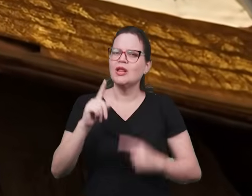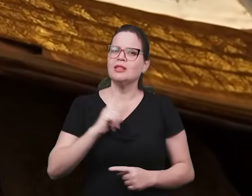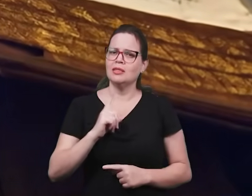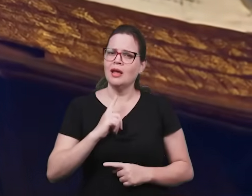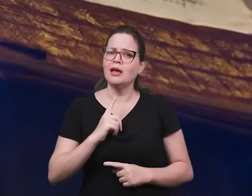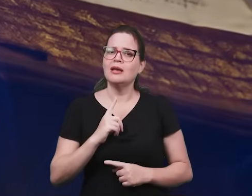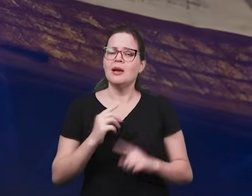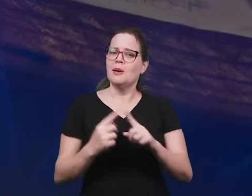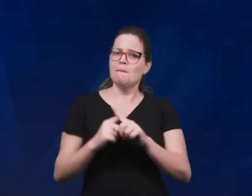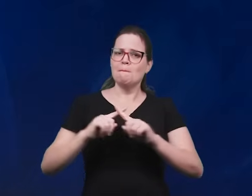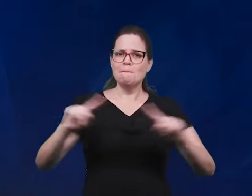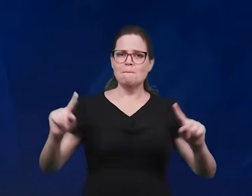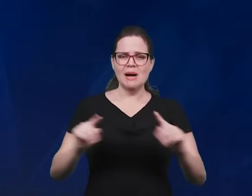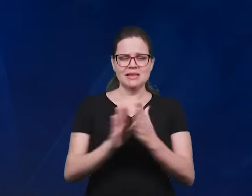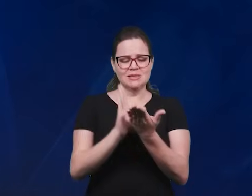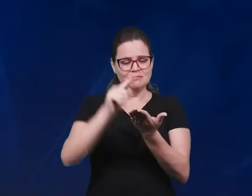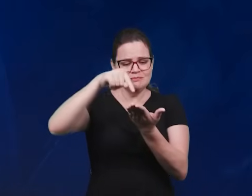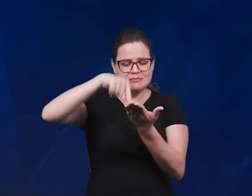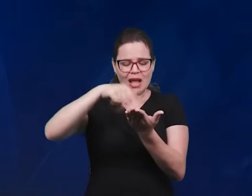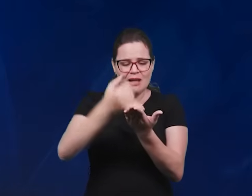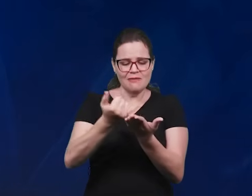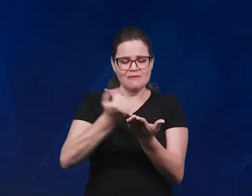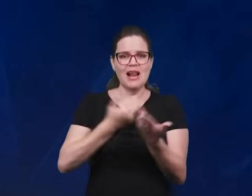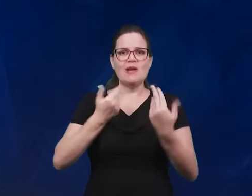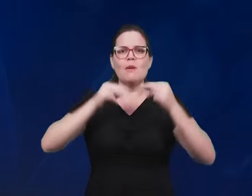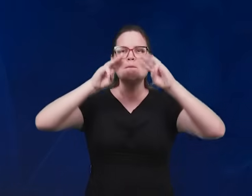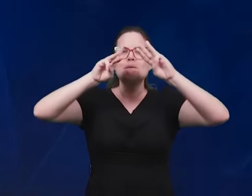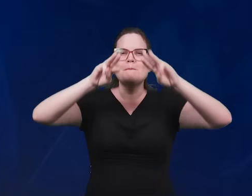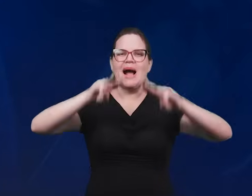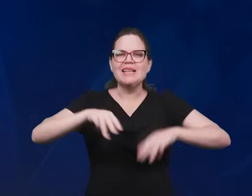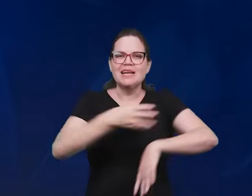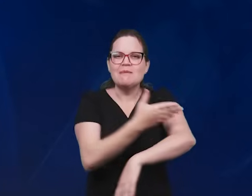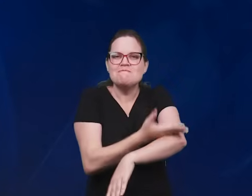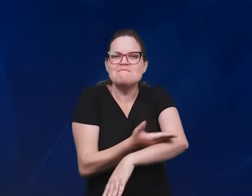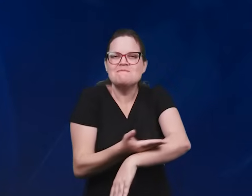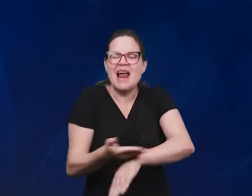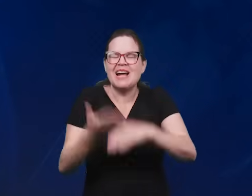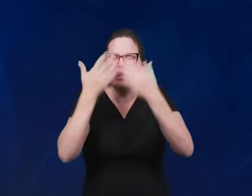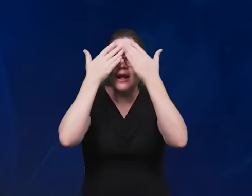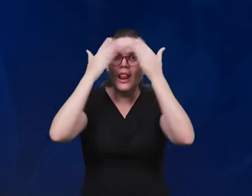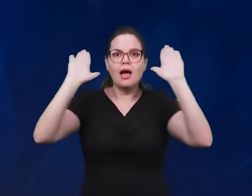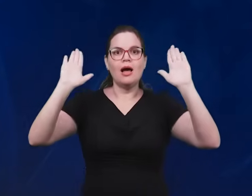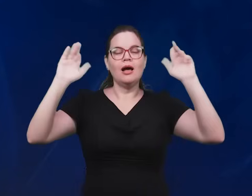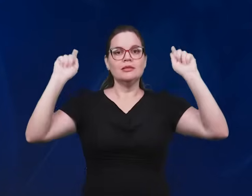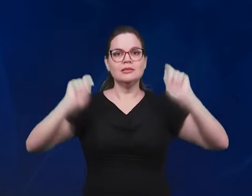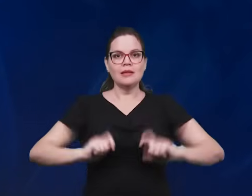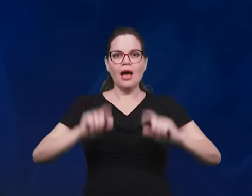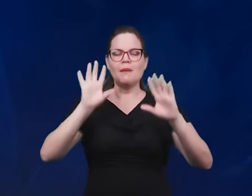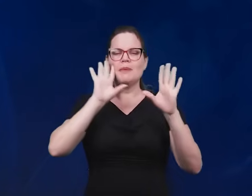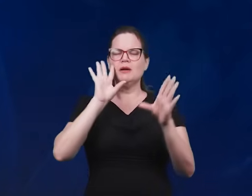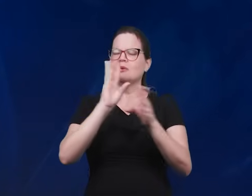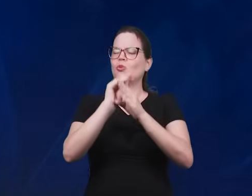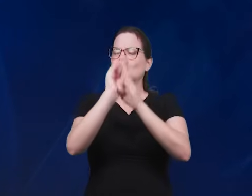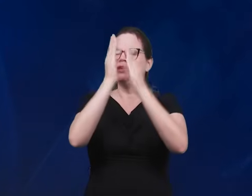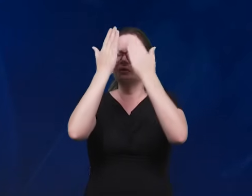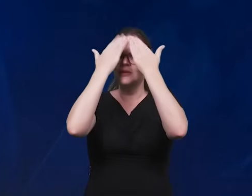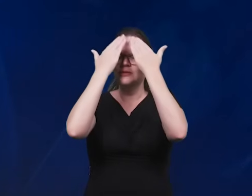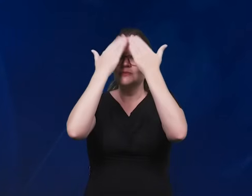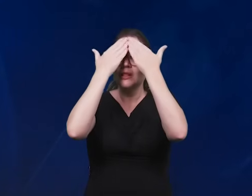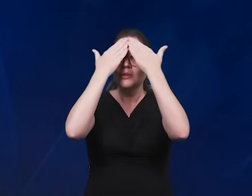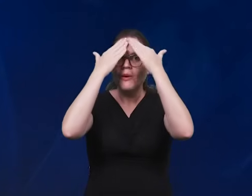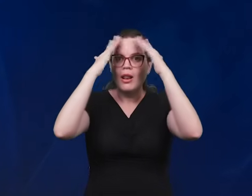Ele tinha a cor clara do bidélio. Passamos a enxergar tudo com clareza